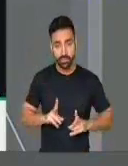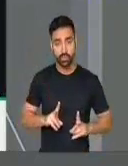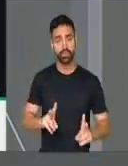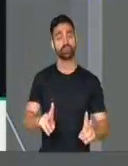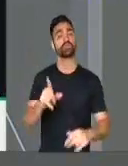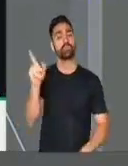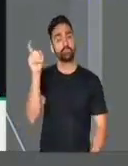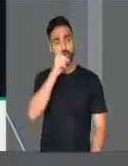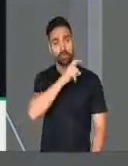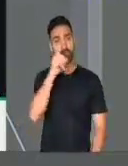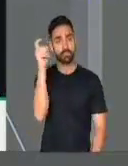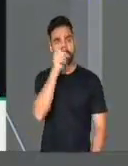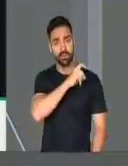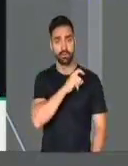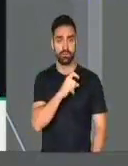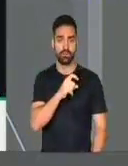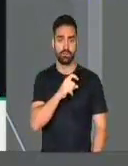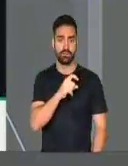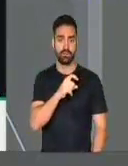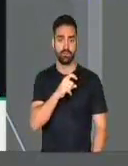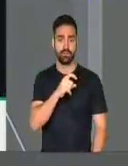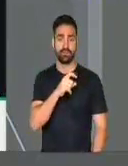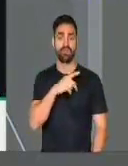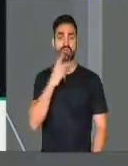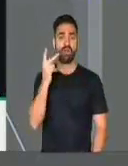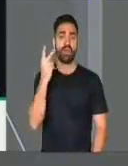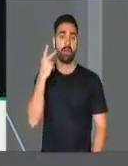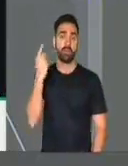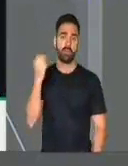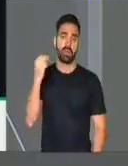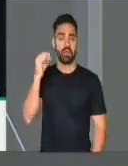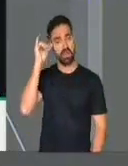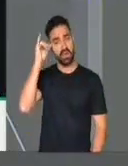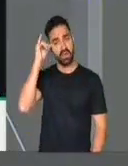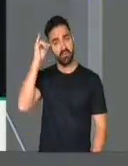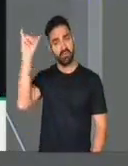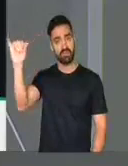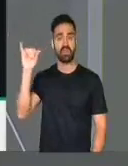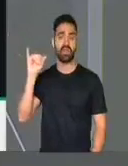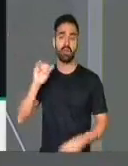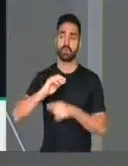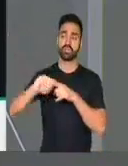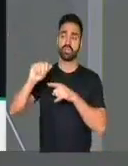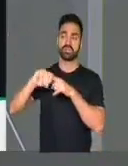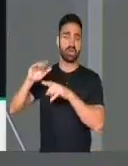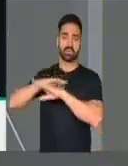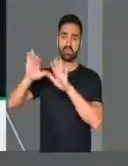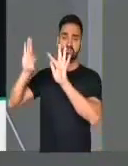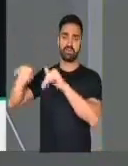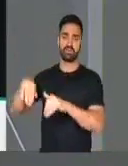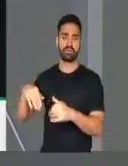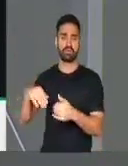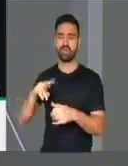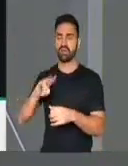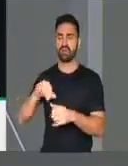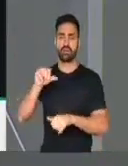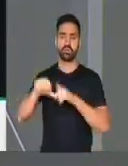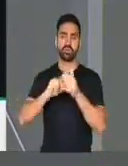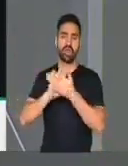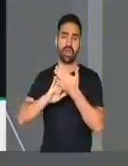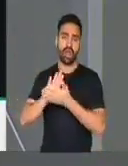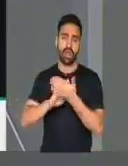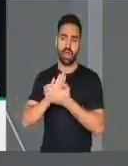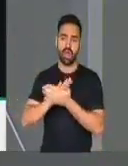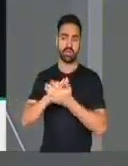mentindo e diz que é para combater os privilégios, não mexerão em nenhum tostão do trabalhador e da